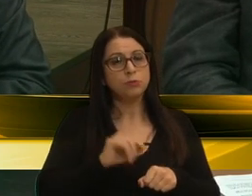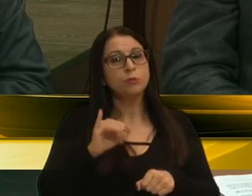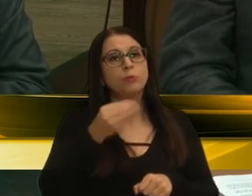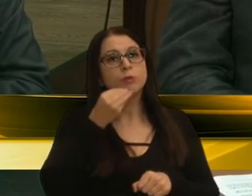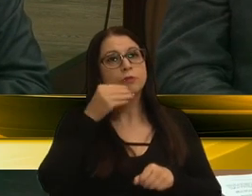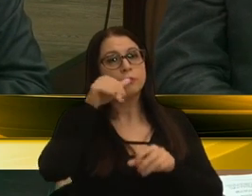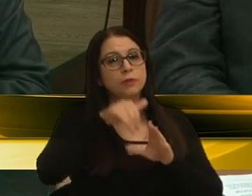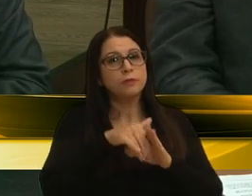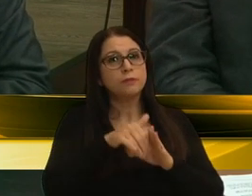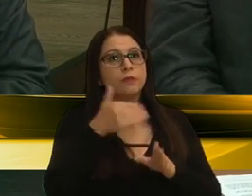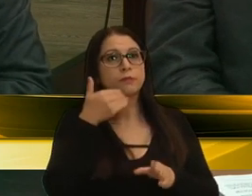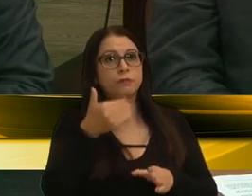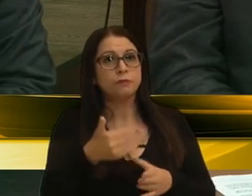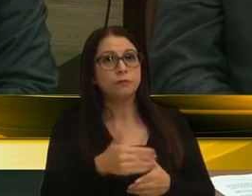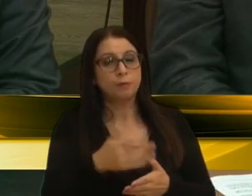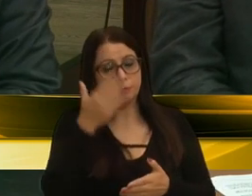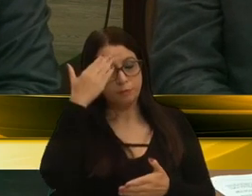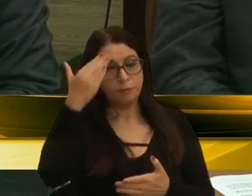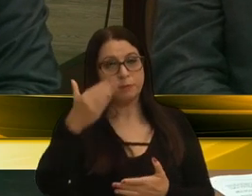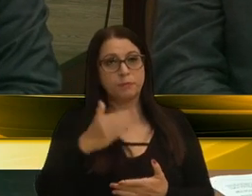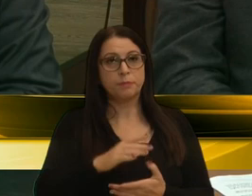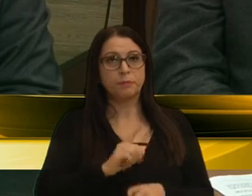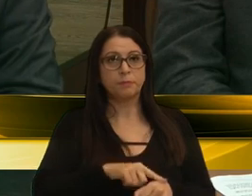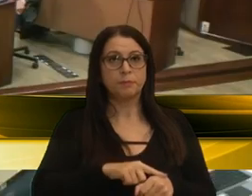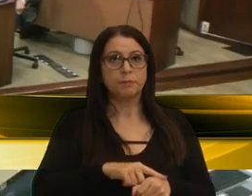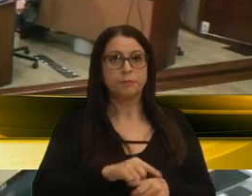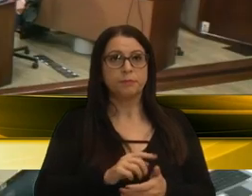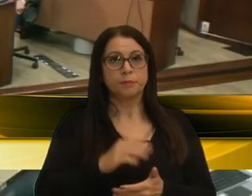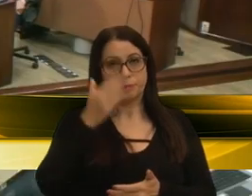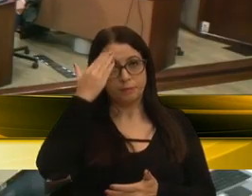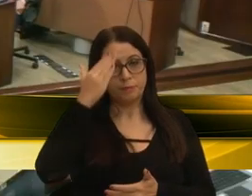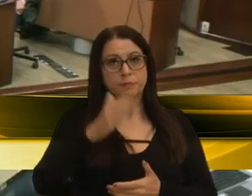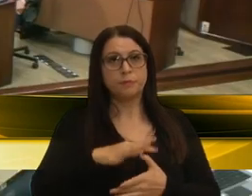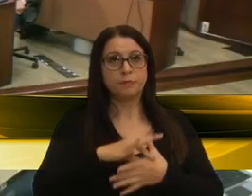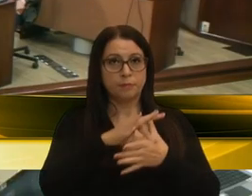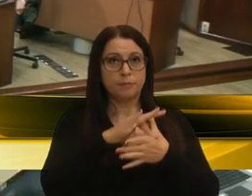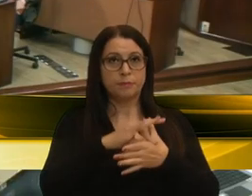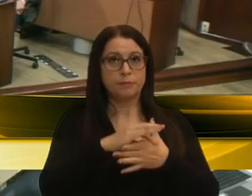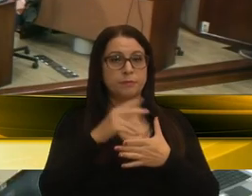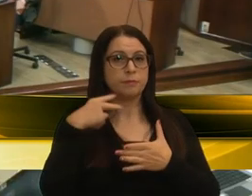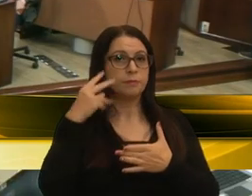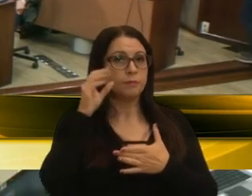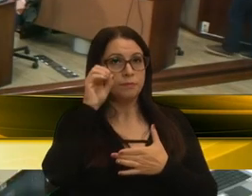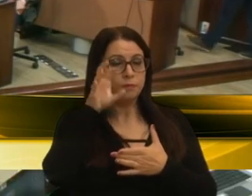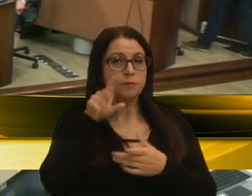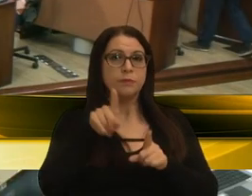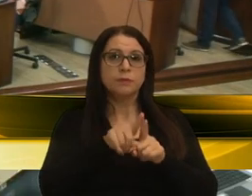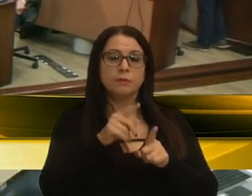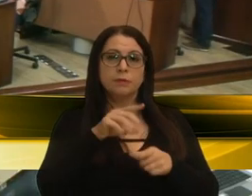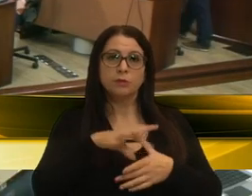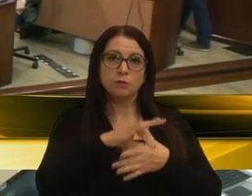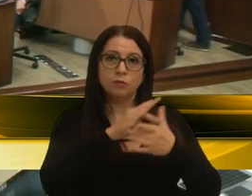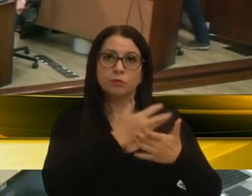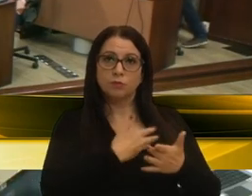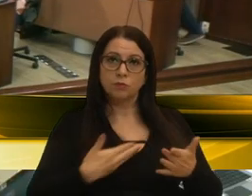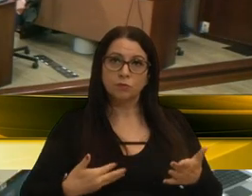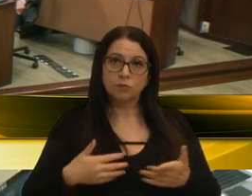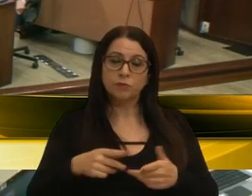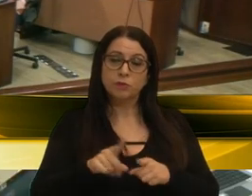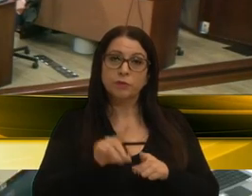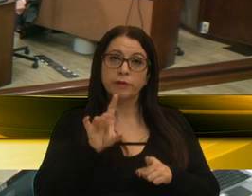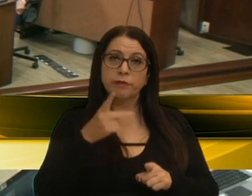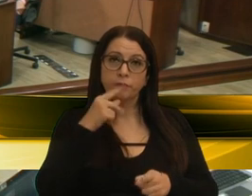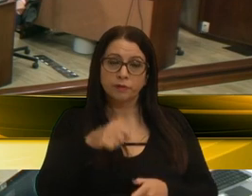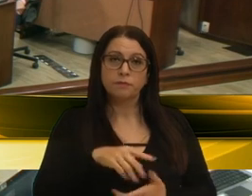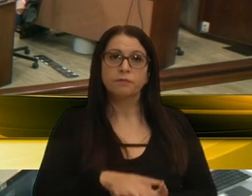estaremos votando favorável muito obrigado pela parte direta obrigado meu livro vereador organizando fuzuê de governo e só quero